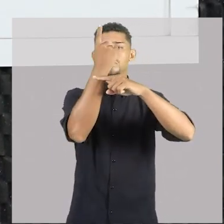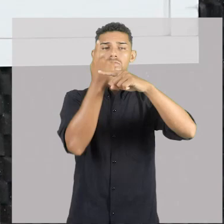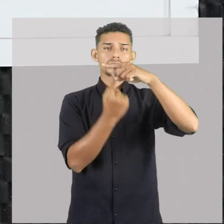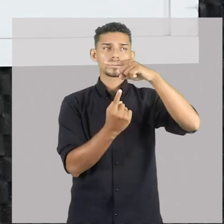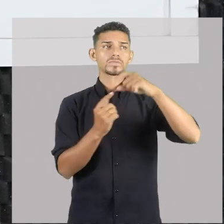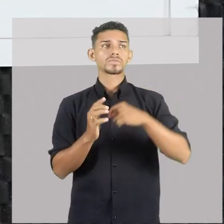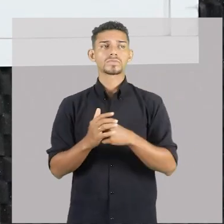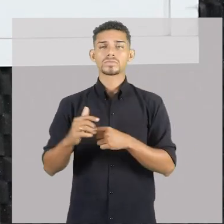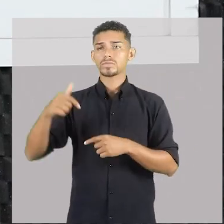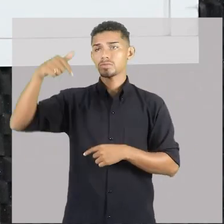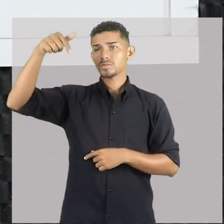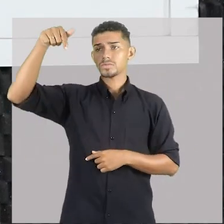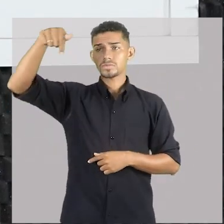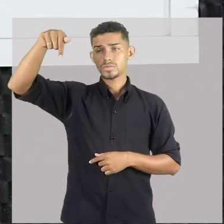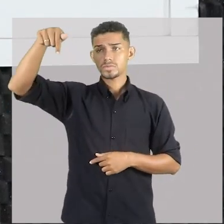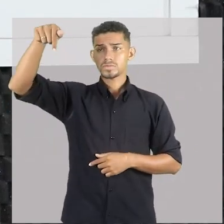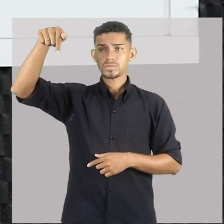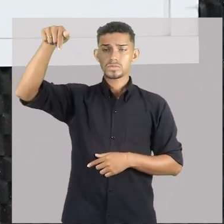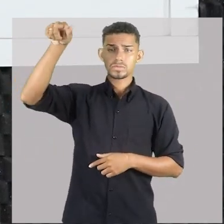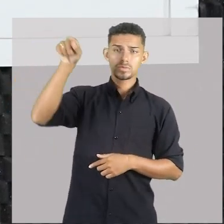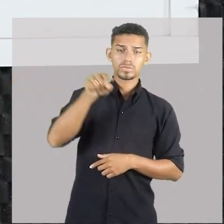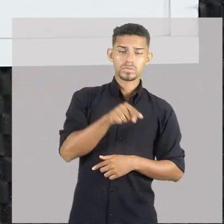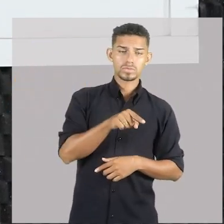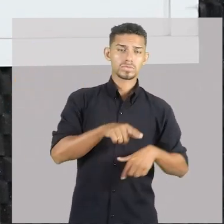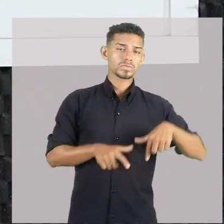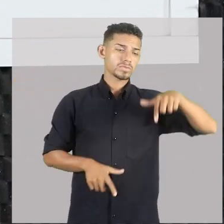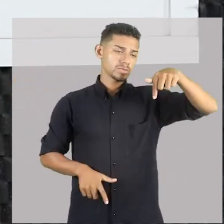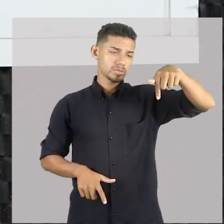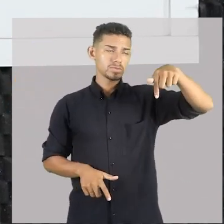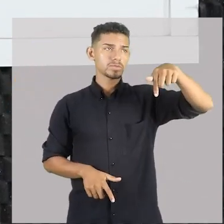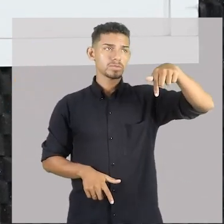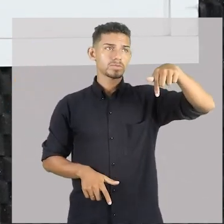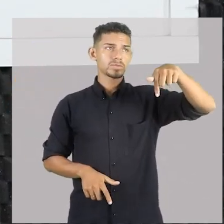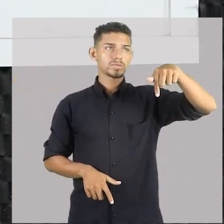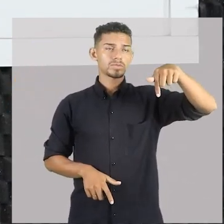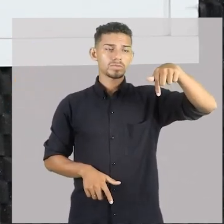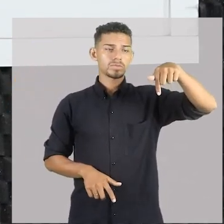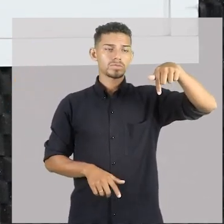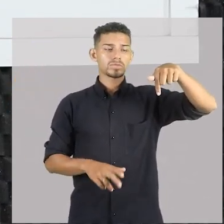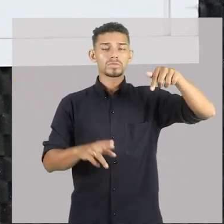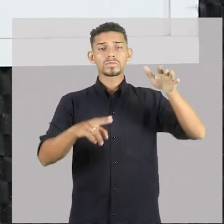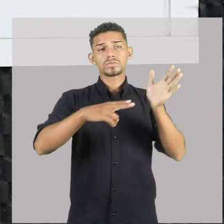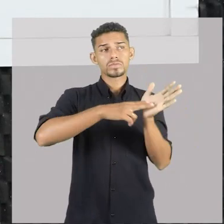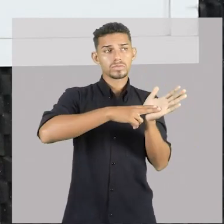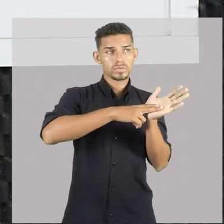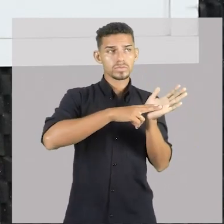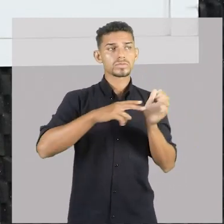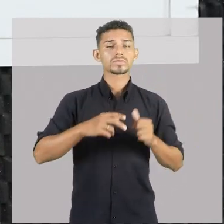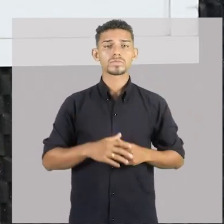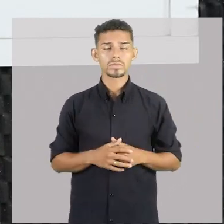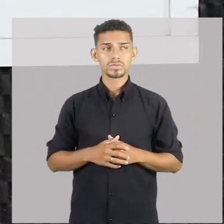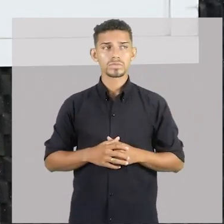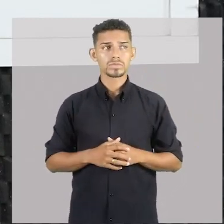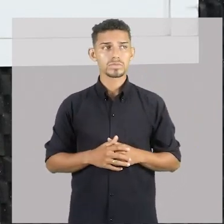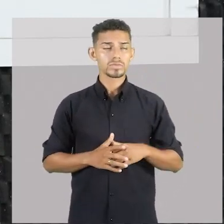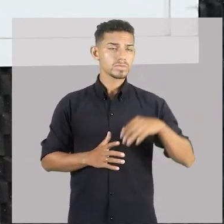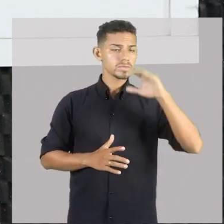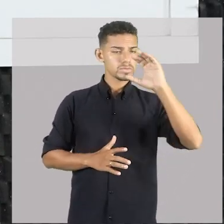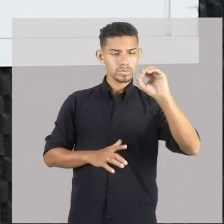sei o que, então, ó. Q esse vezes esse, igual a esse vezes esse, ó. Q vezes 1 é igual a